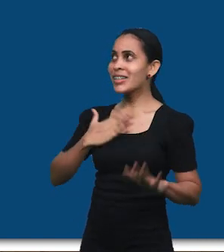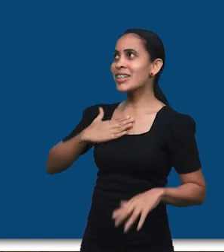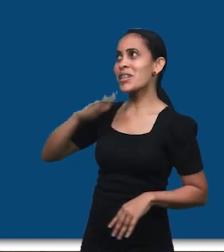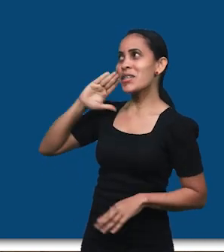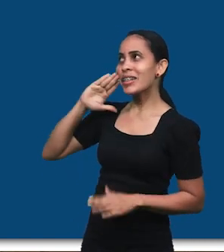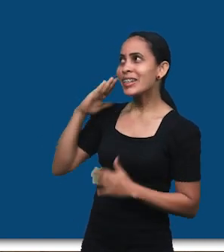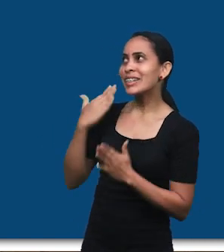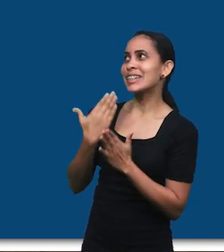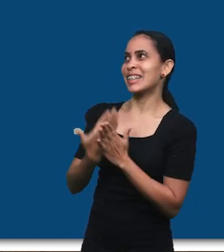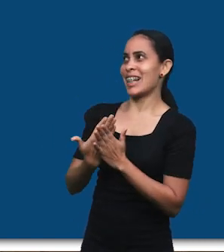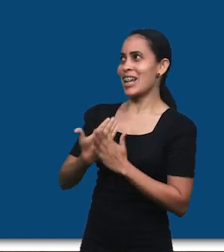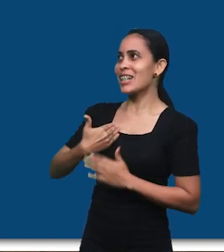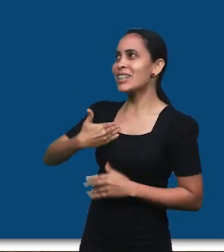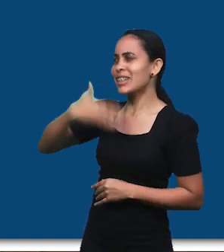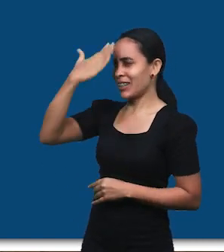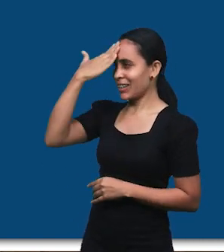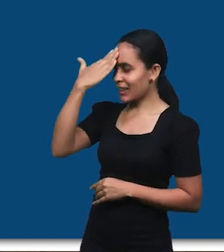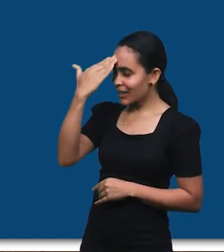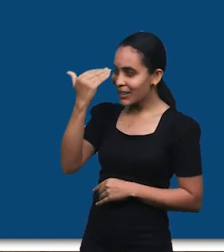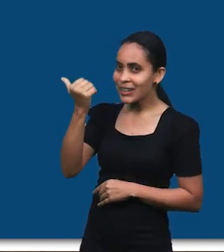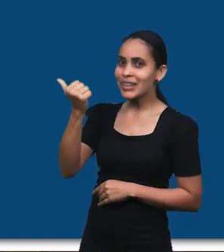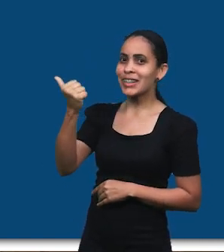há, mas eu bem